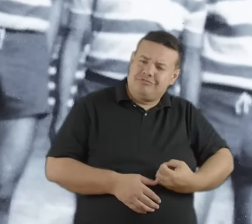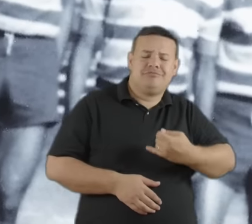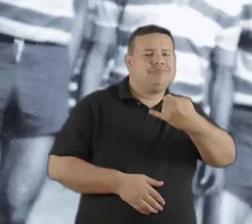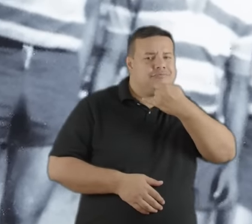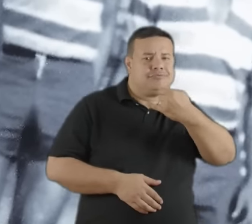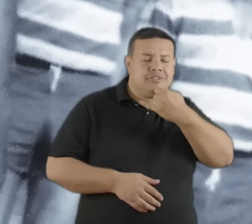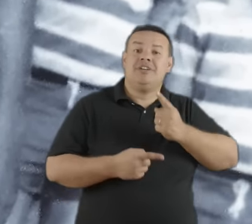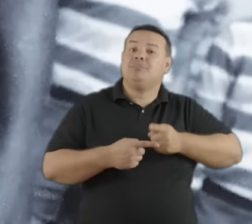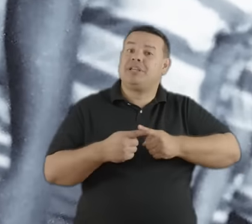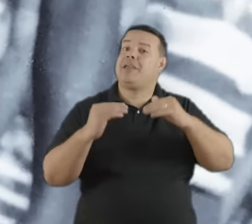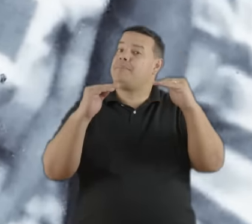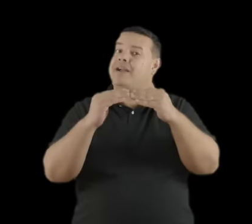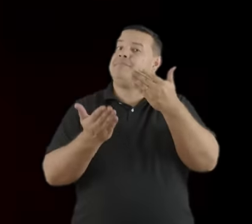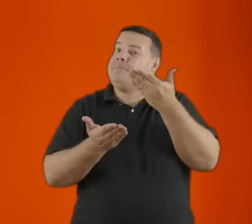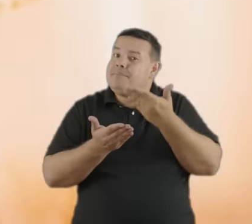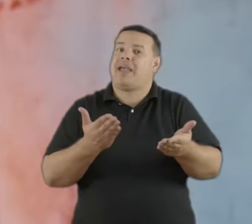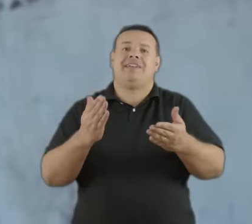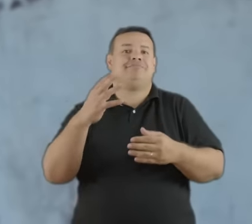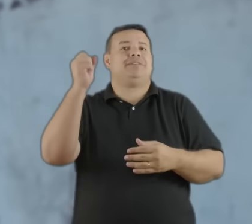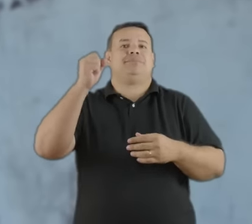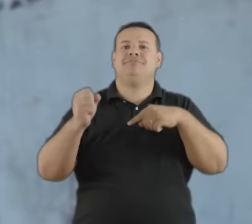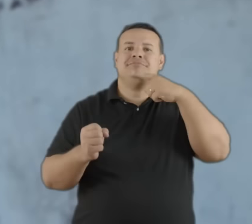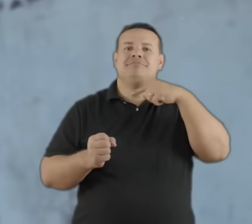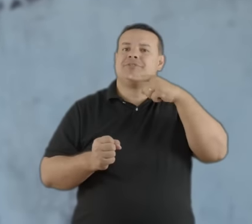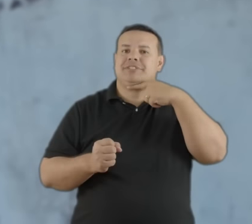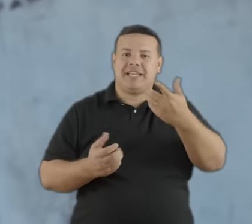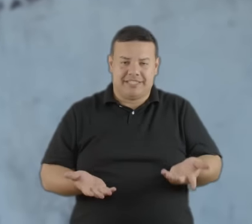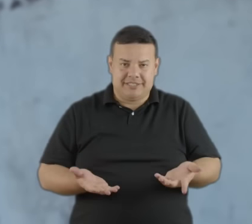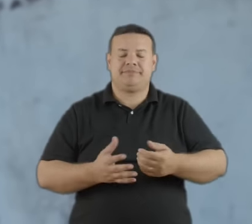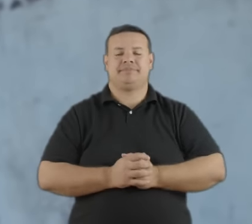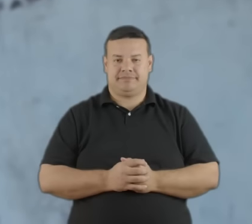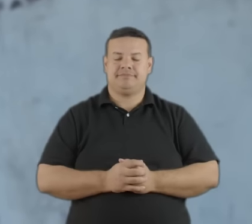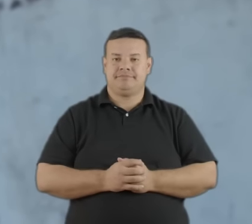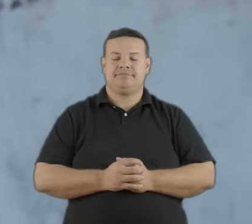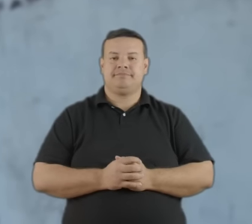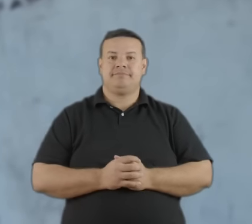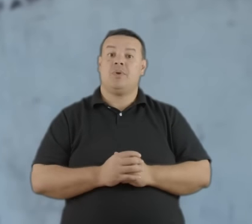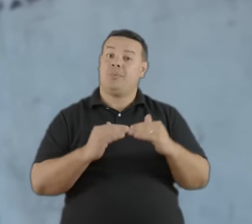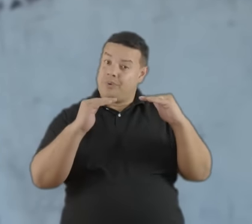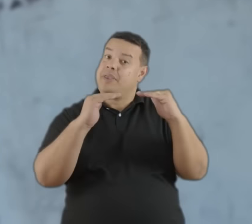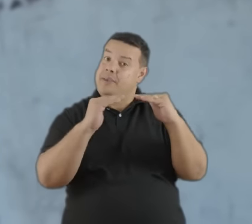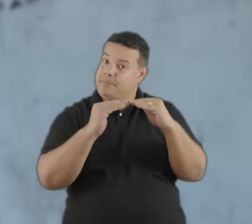empate tiraria a chance de título do Itabaiana. Aquele empate nós estava fora.